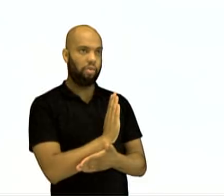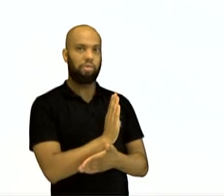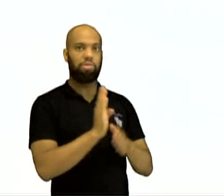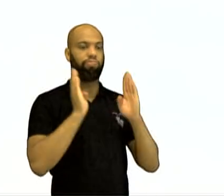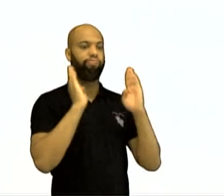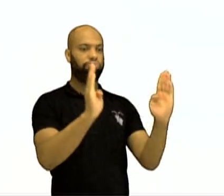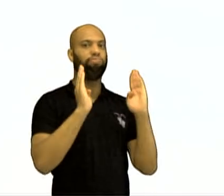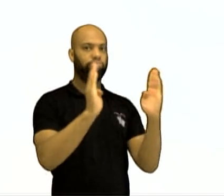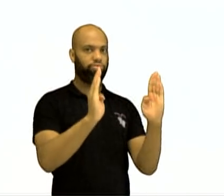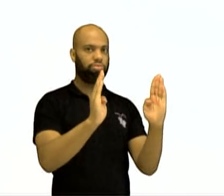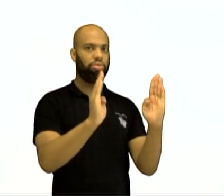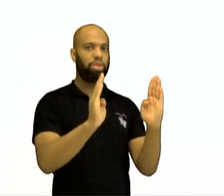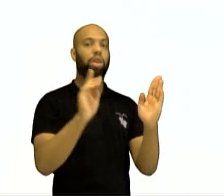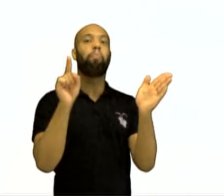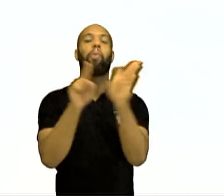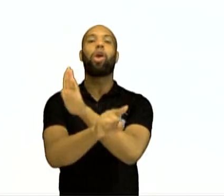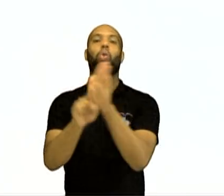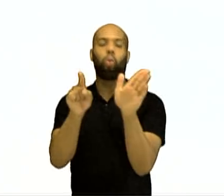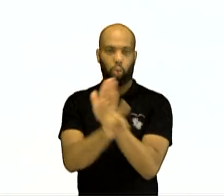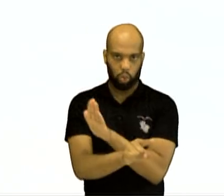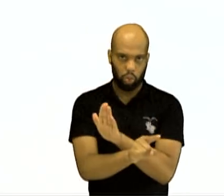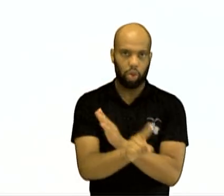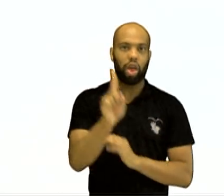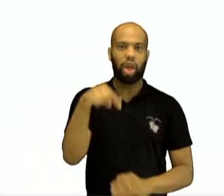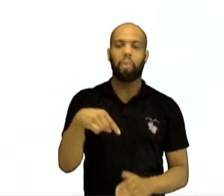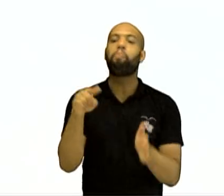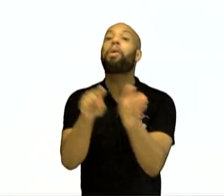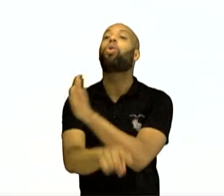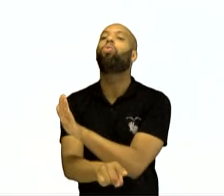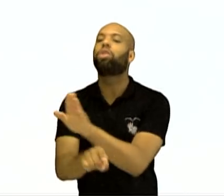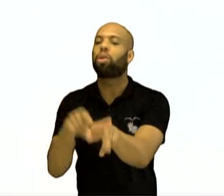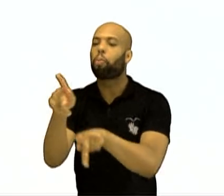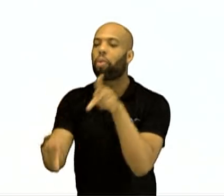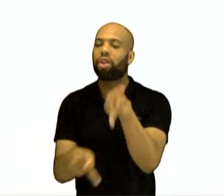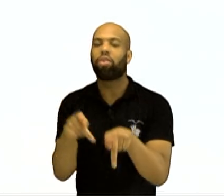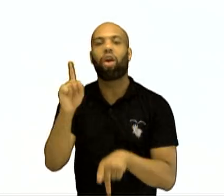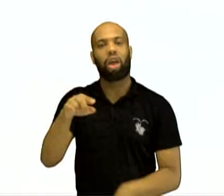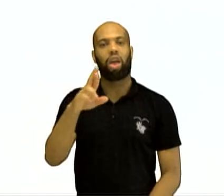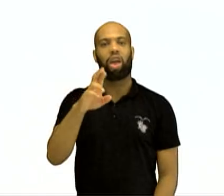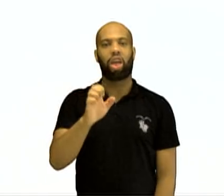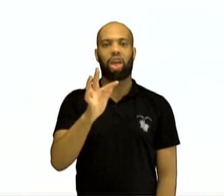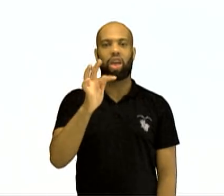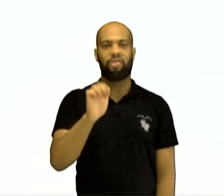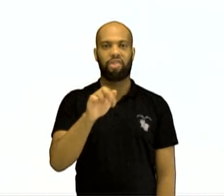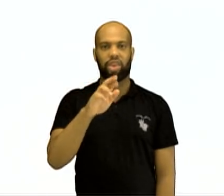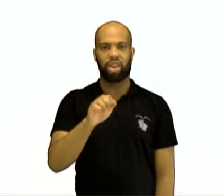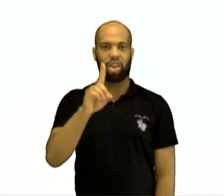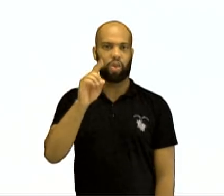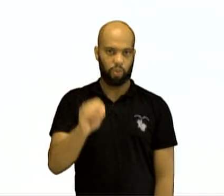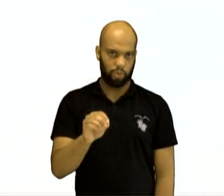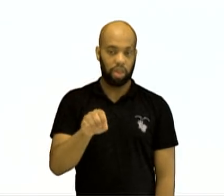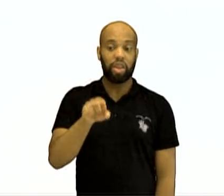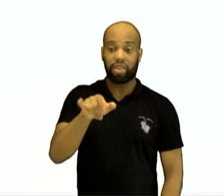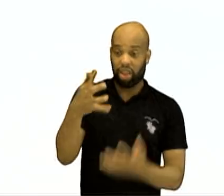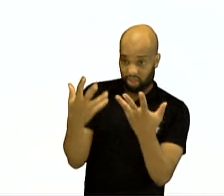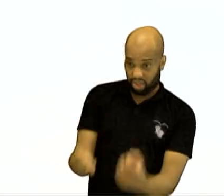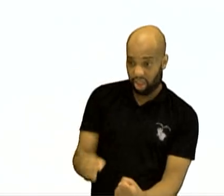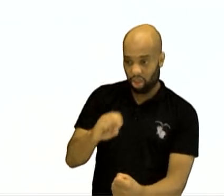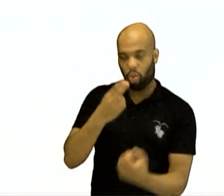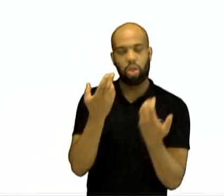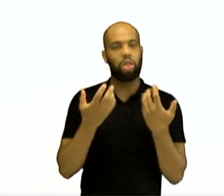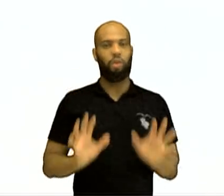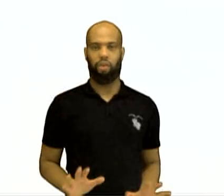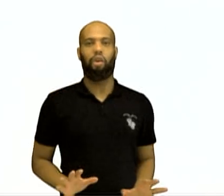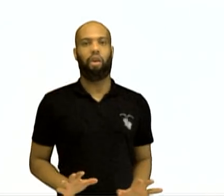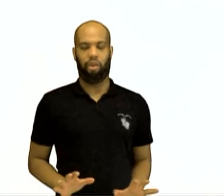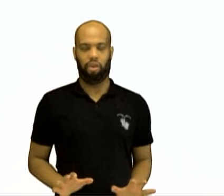medida provisória, é feito um referendo, consulta-se a população, né, se a população aceita ou rejeita aquela medida